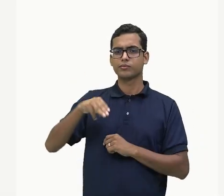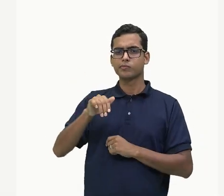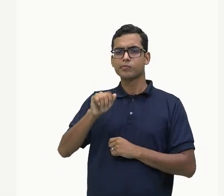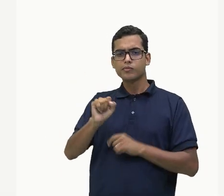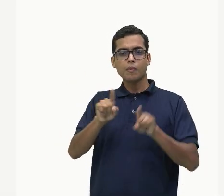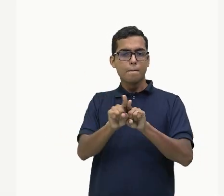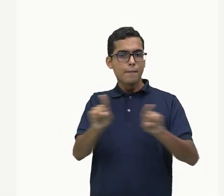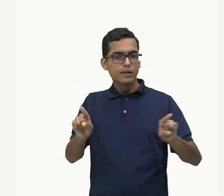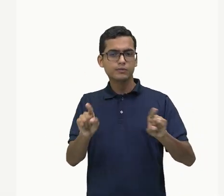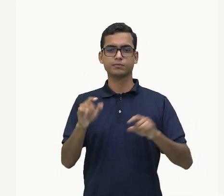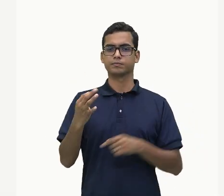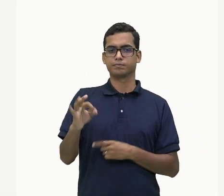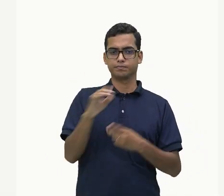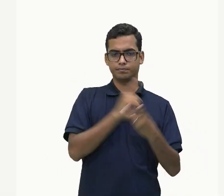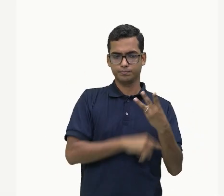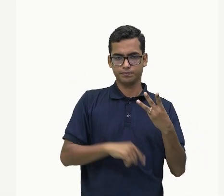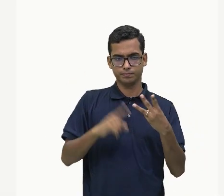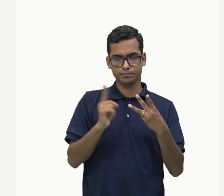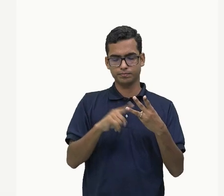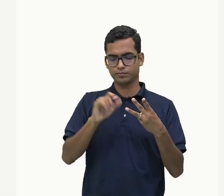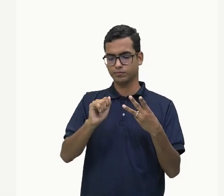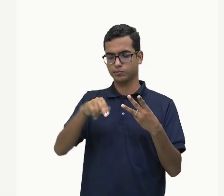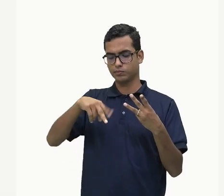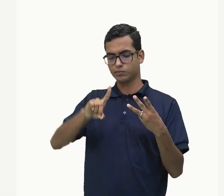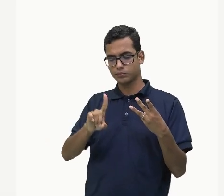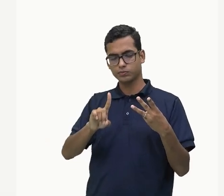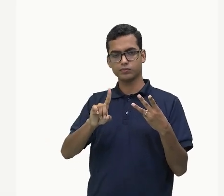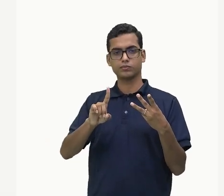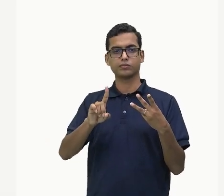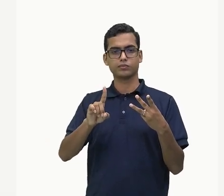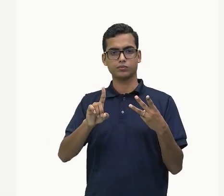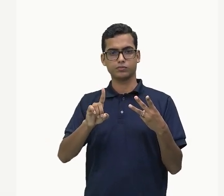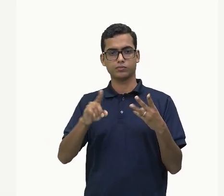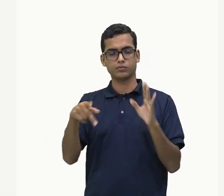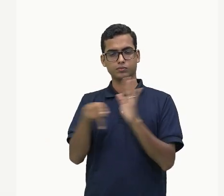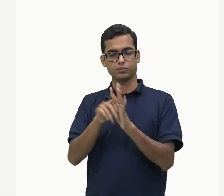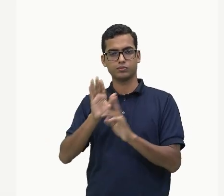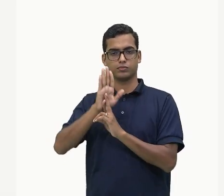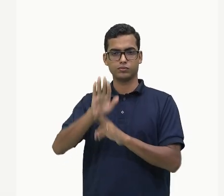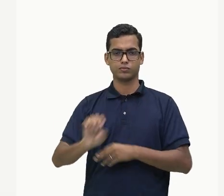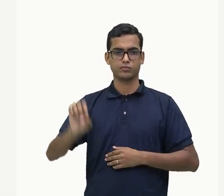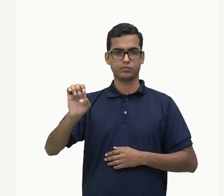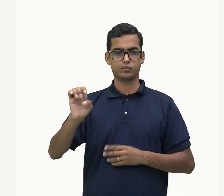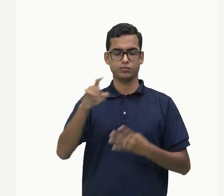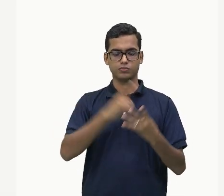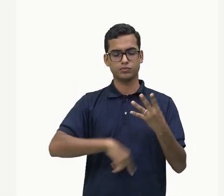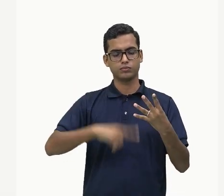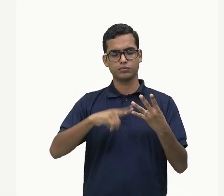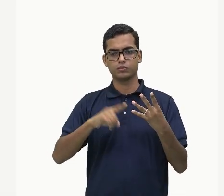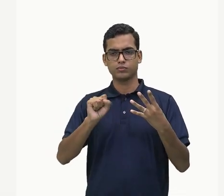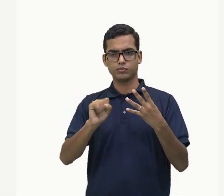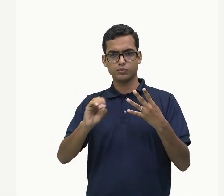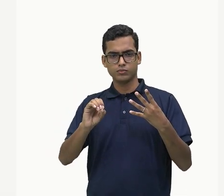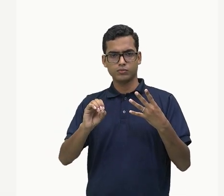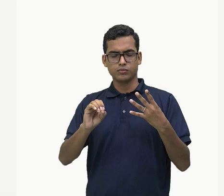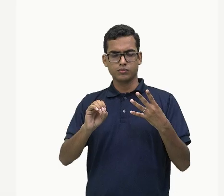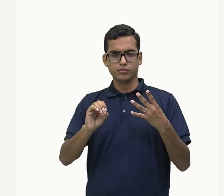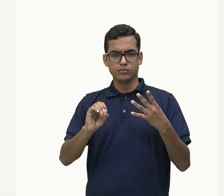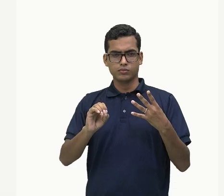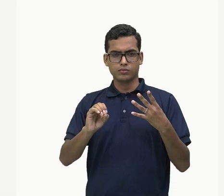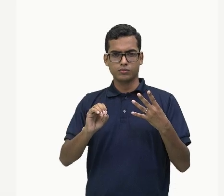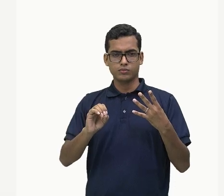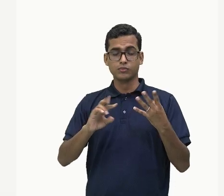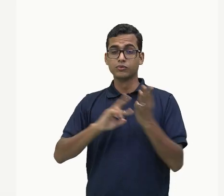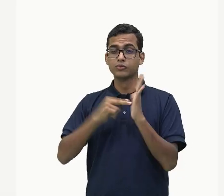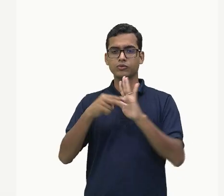que é o mais conhecido. And é uma conjunção aditiva. E. And so,